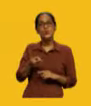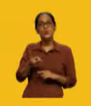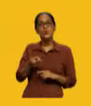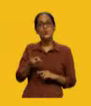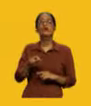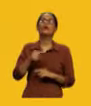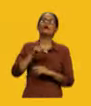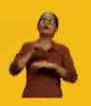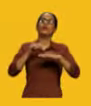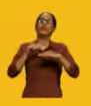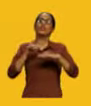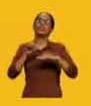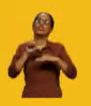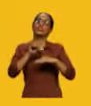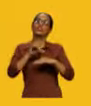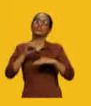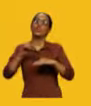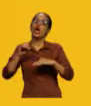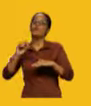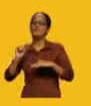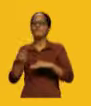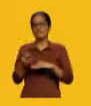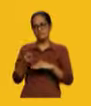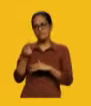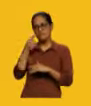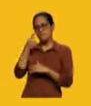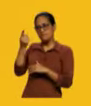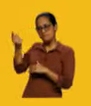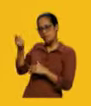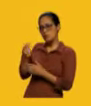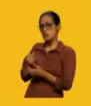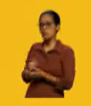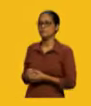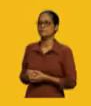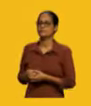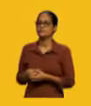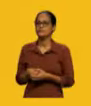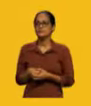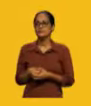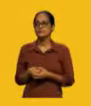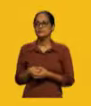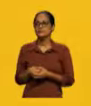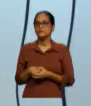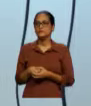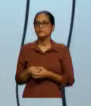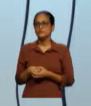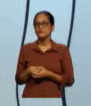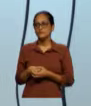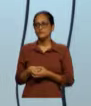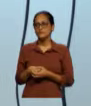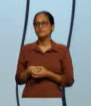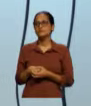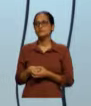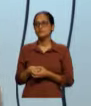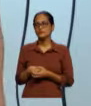que é 9.000. Então, e x com o risco em cima vale